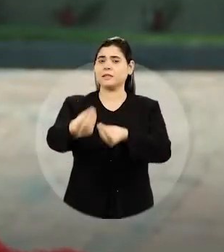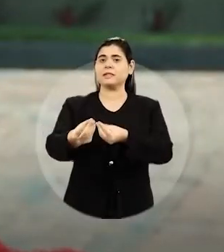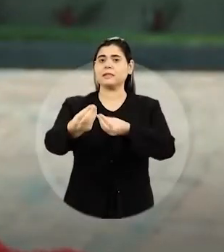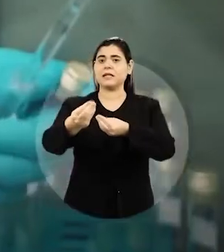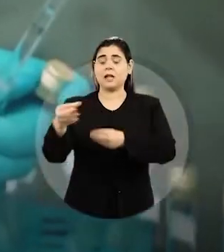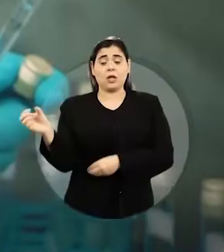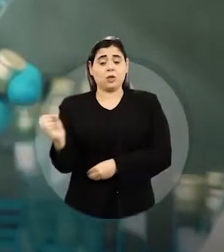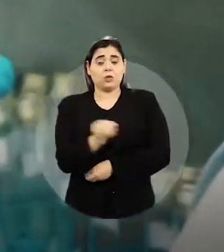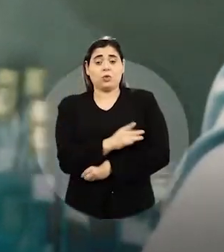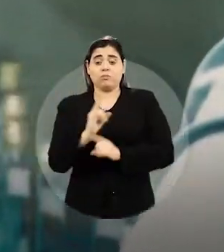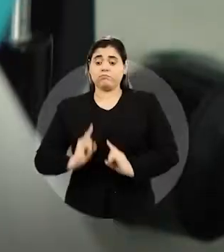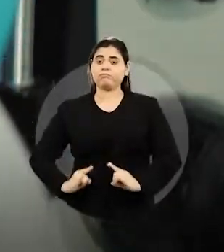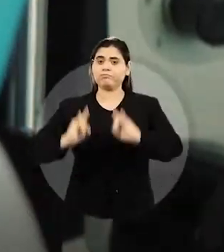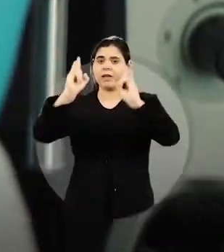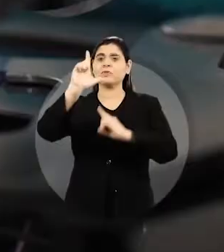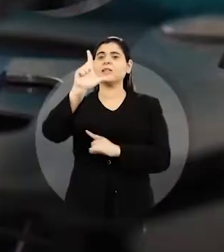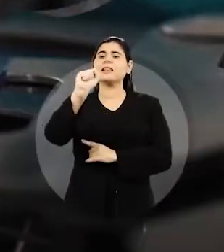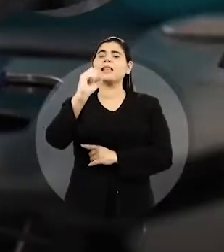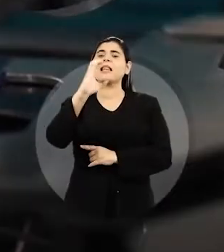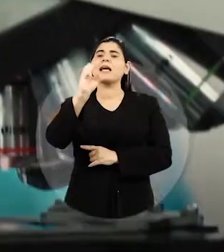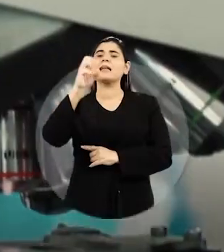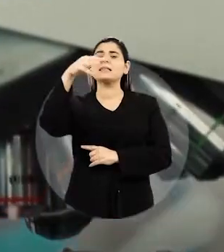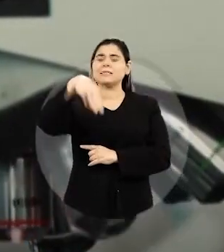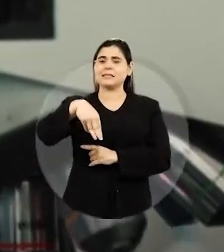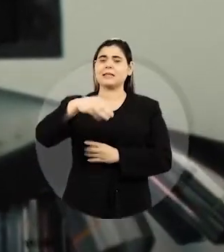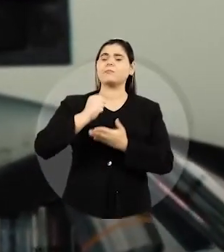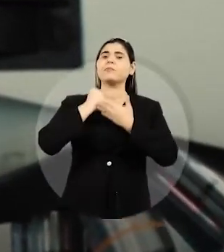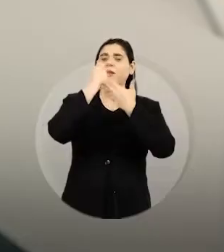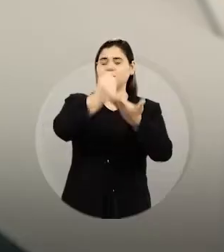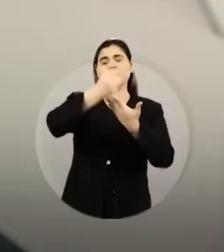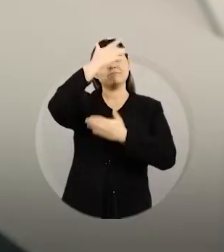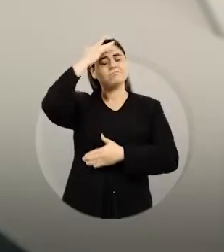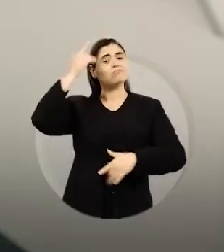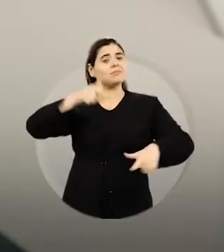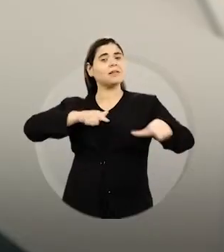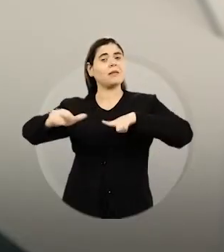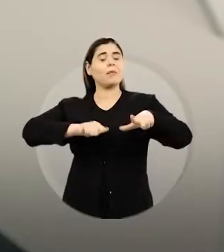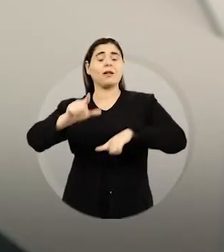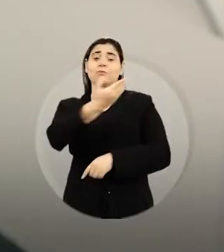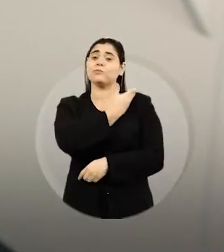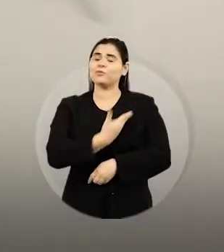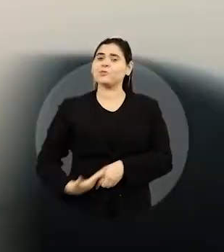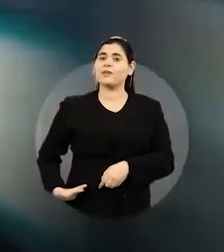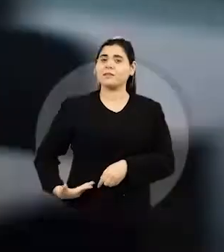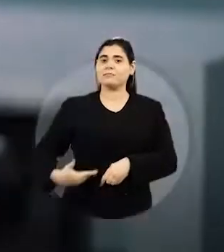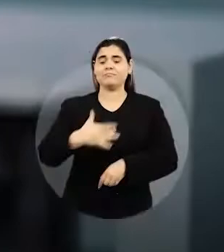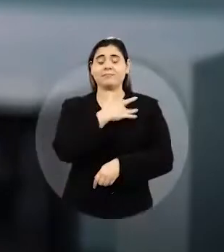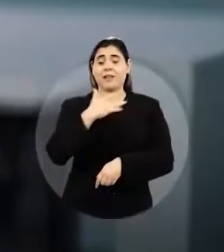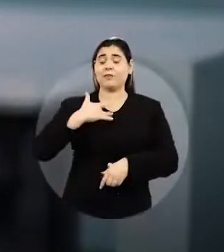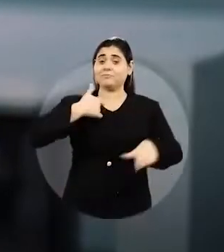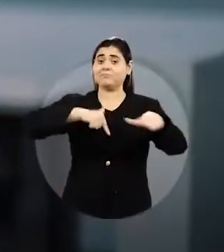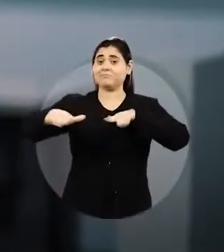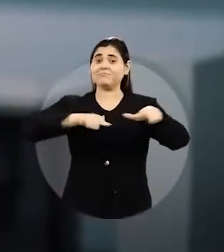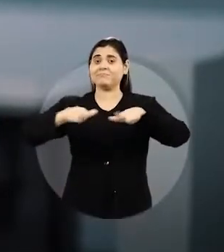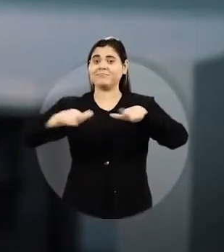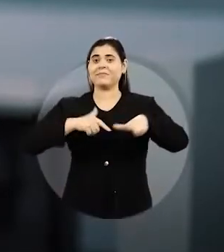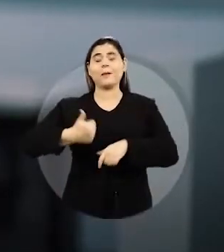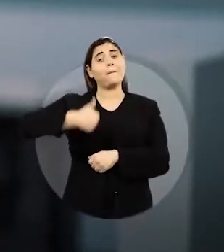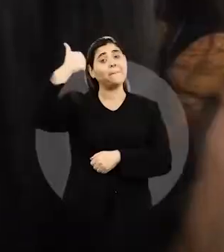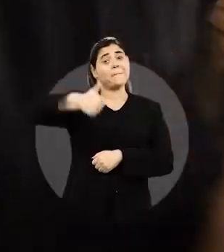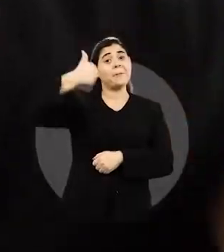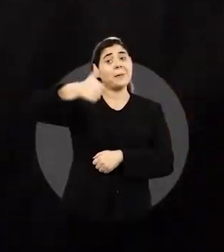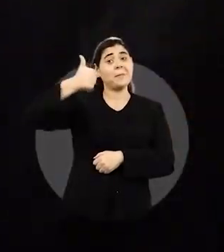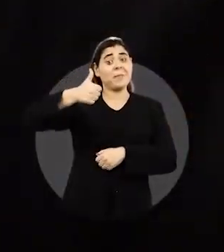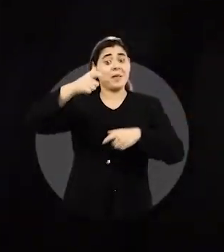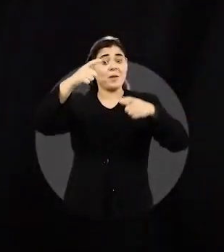novas instalações do LACEN para otimizar o trabalho dos servidores da saúde. Saúde em Ação. E a Paraíba conquistou o primeiro